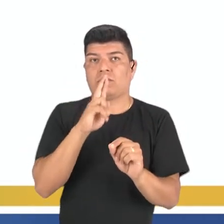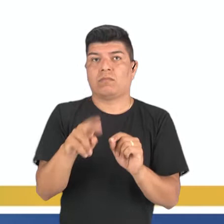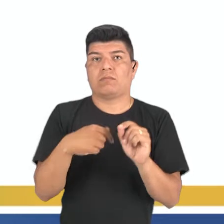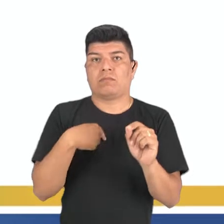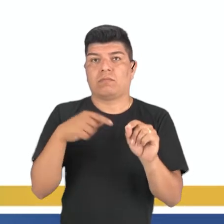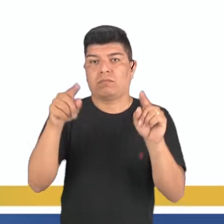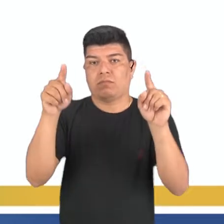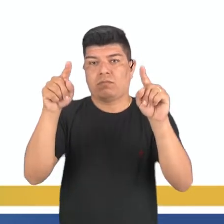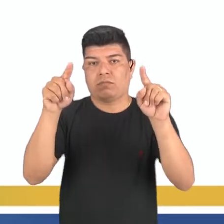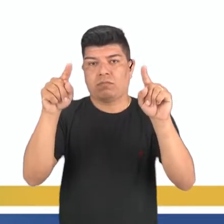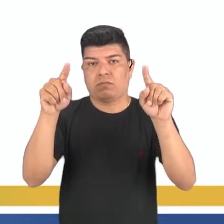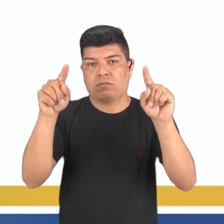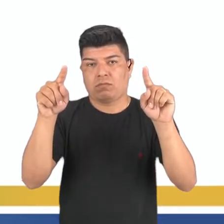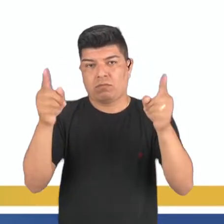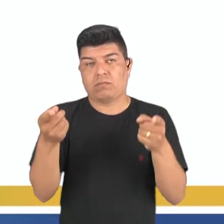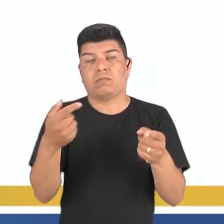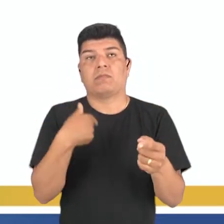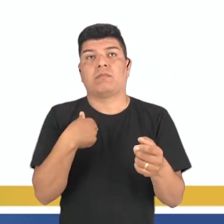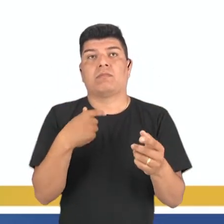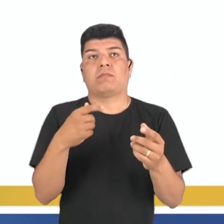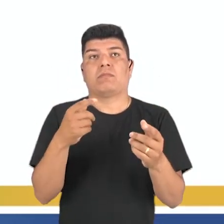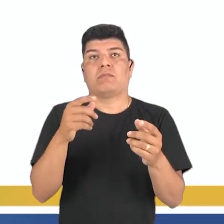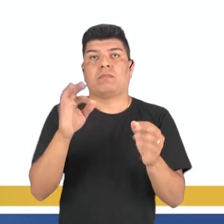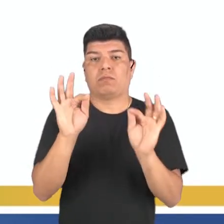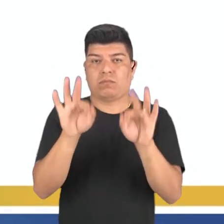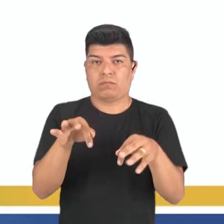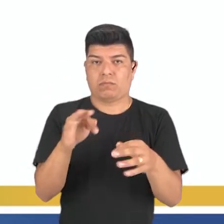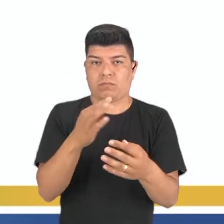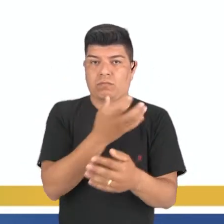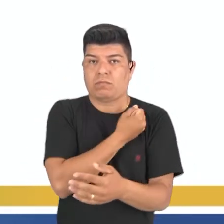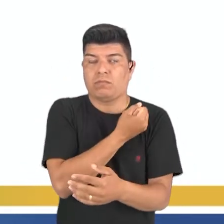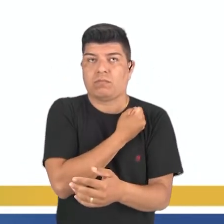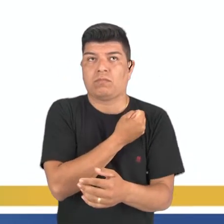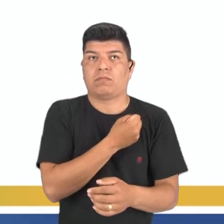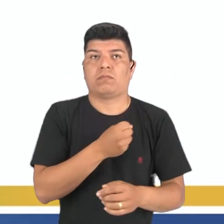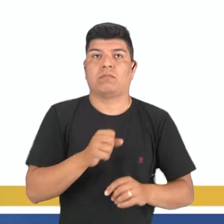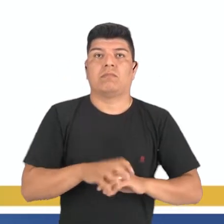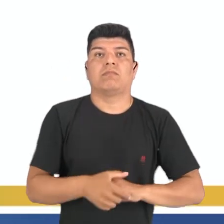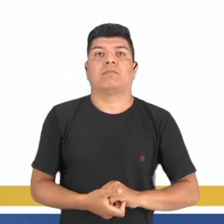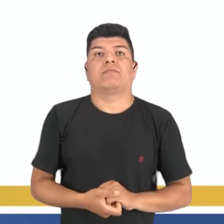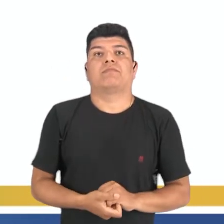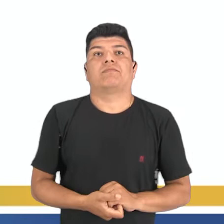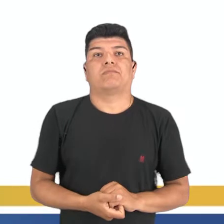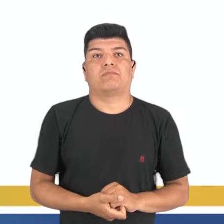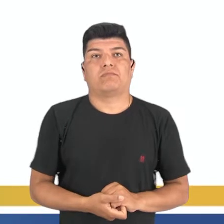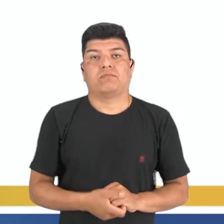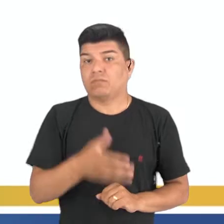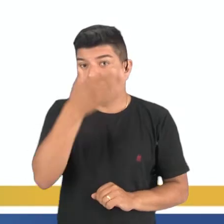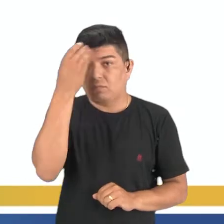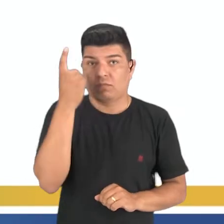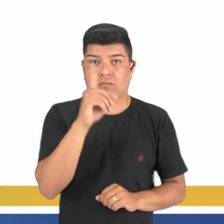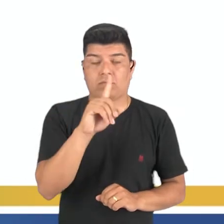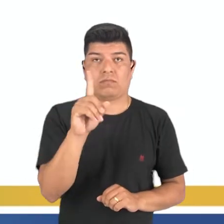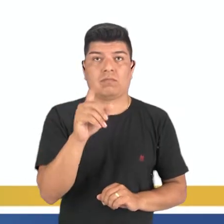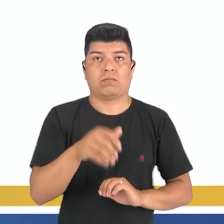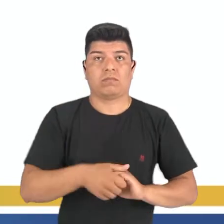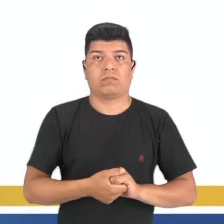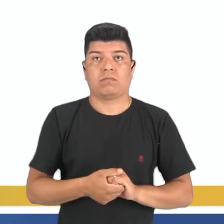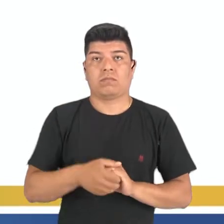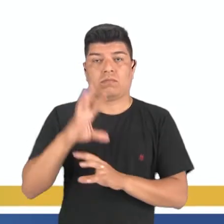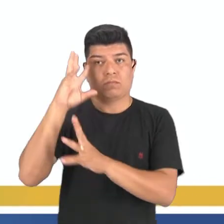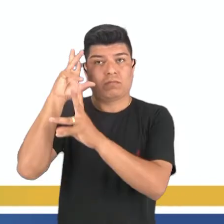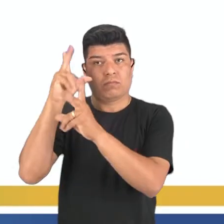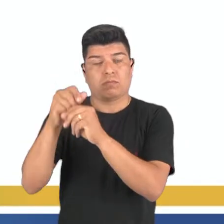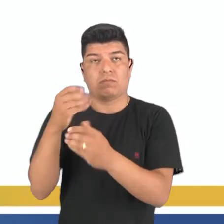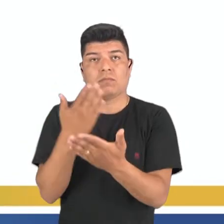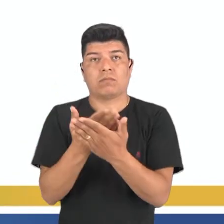E aí em seguida a gente conclui, a nossa expressão numérica. Então não se esqueça, só para a gente relembrar da